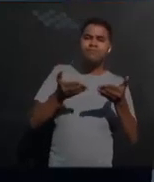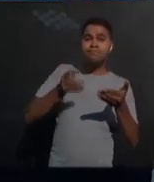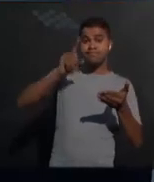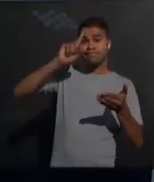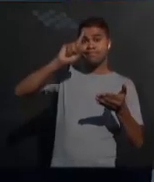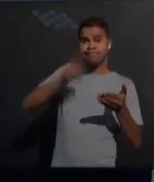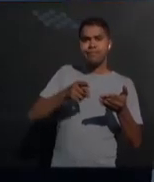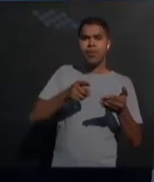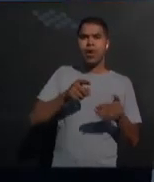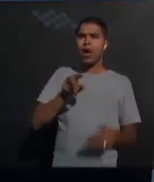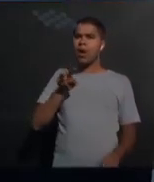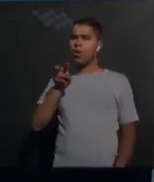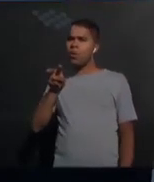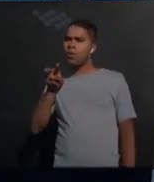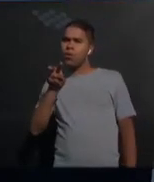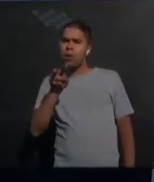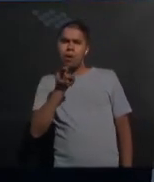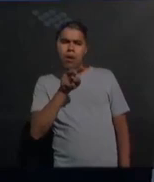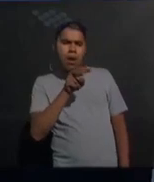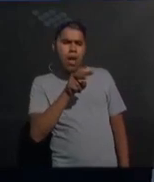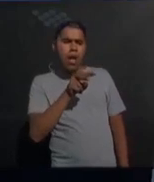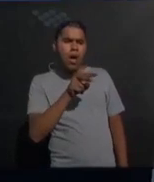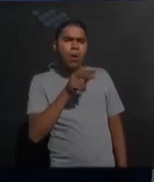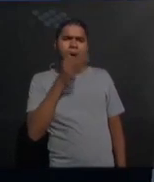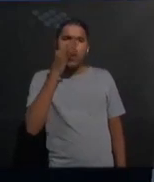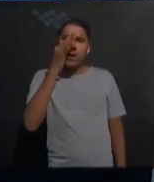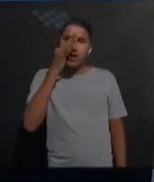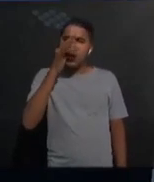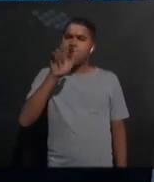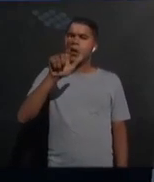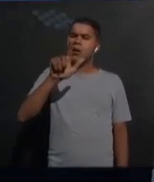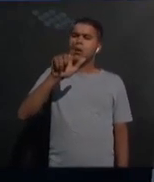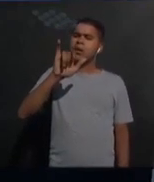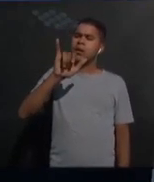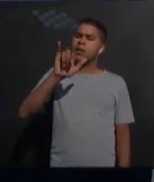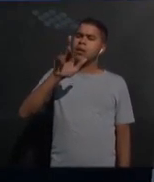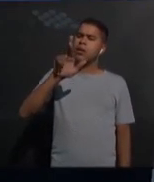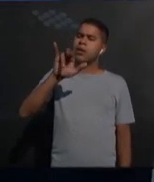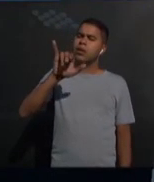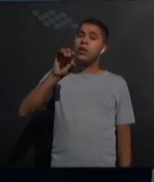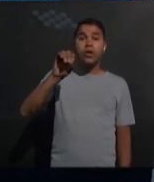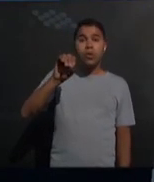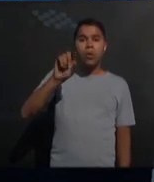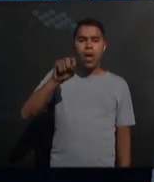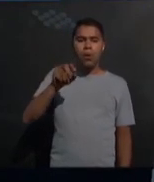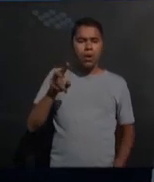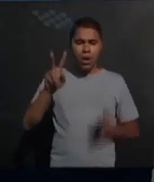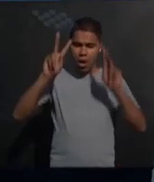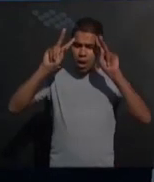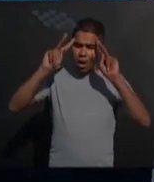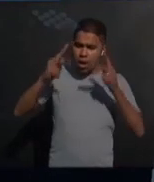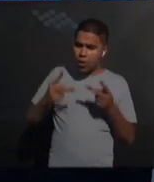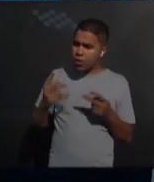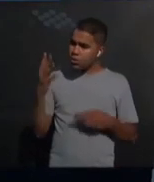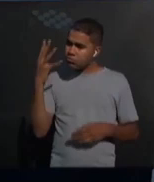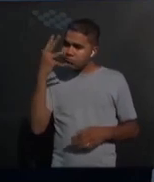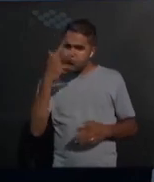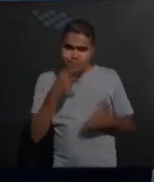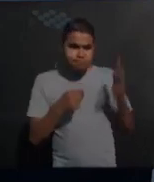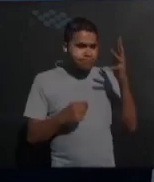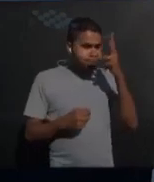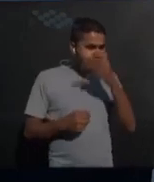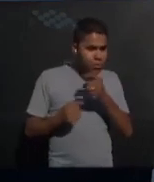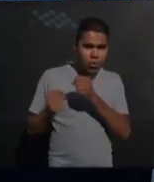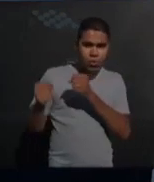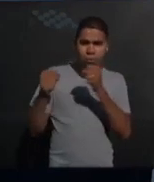manda a gente olhar para os lírios do campo que é que os lírios do campo é você reconhecer a beleza do criador reconhecer o